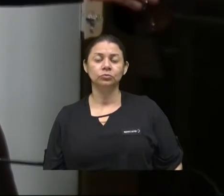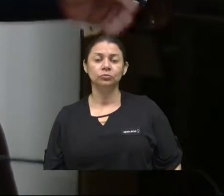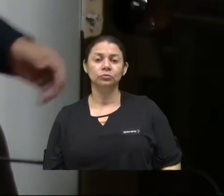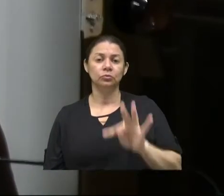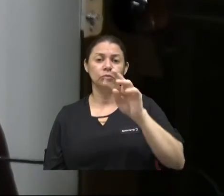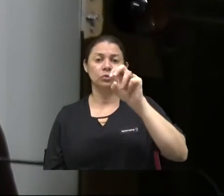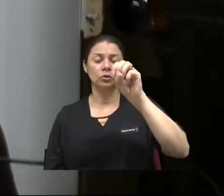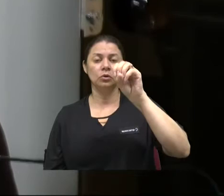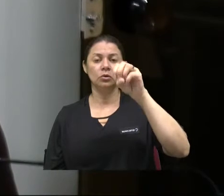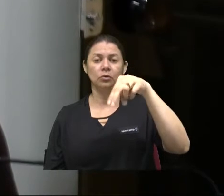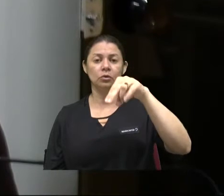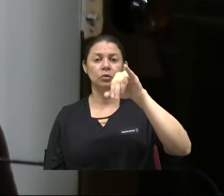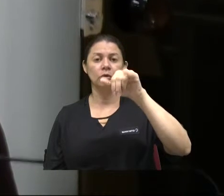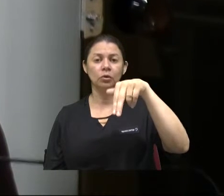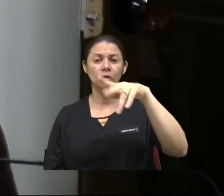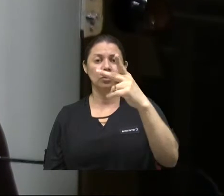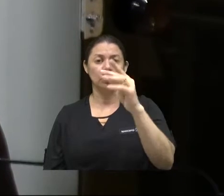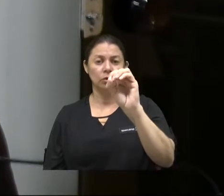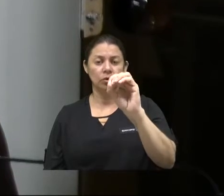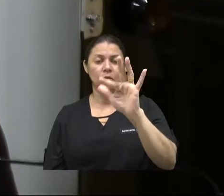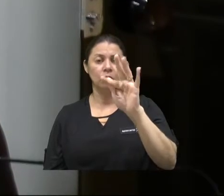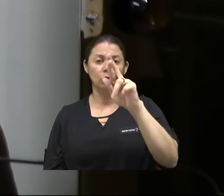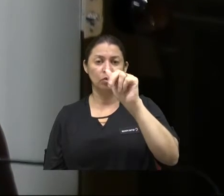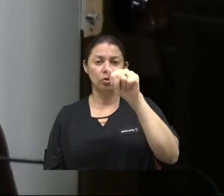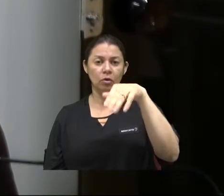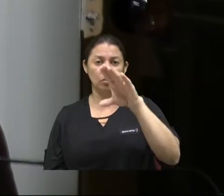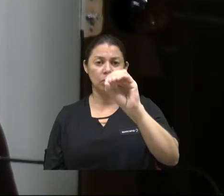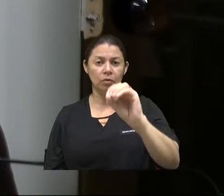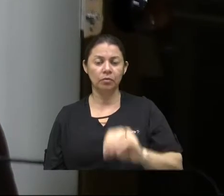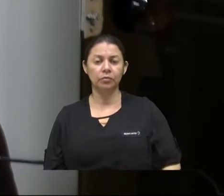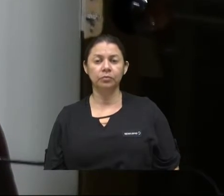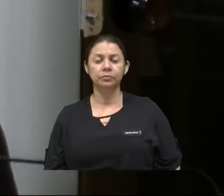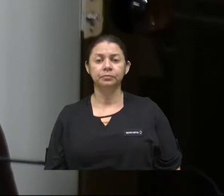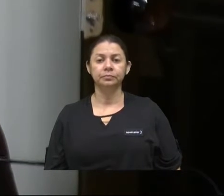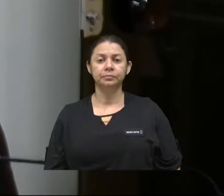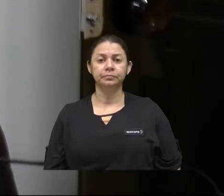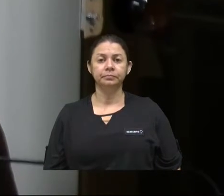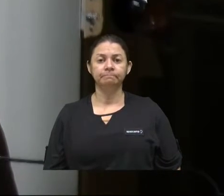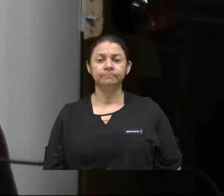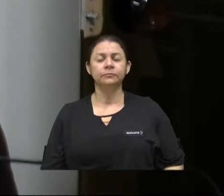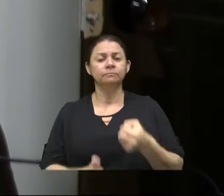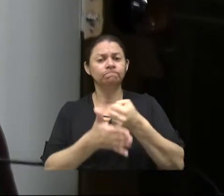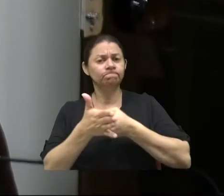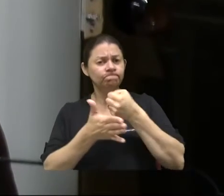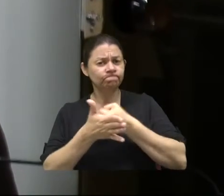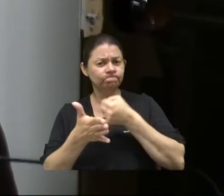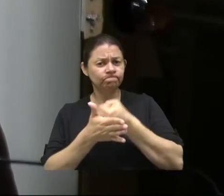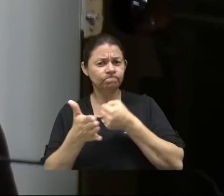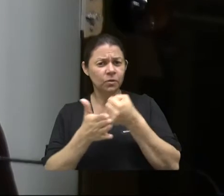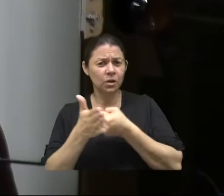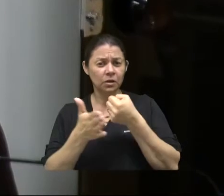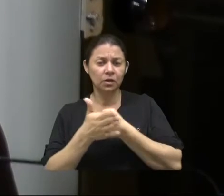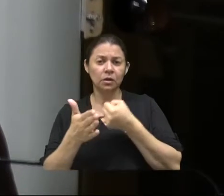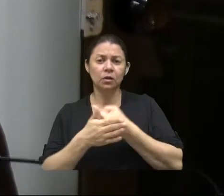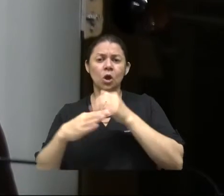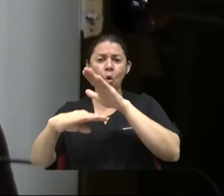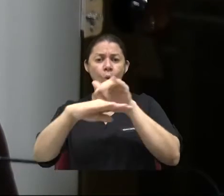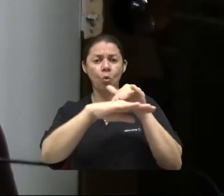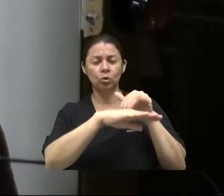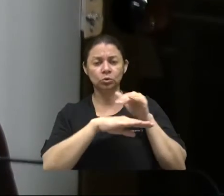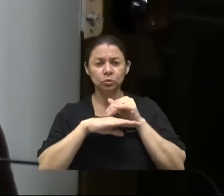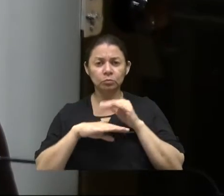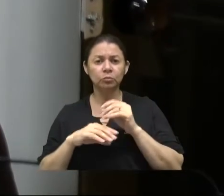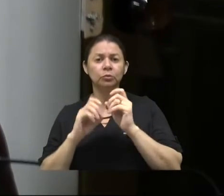primeira reunião aqui atrás, eu me lembro, que acabou envolvendo com os deputados de São Paulo, foi uma comitiva dos vereadores para